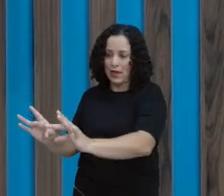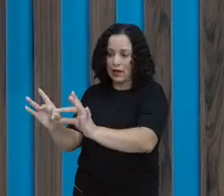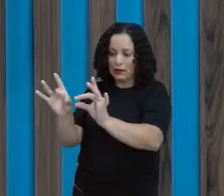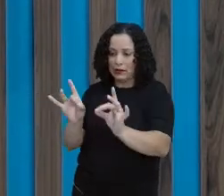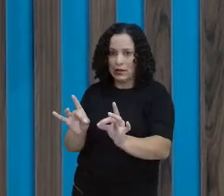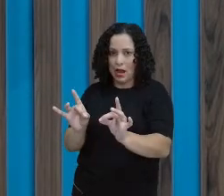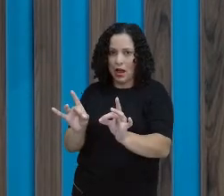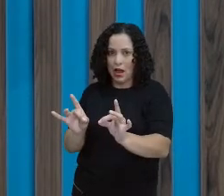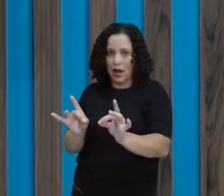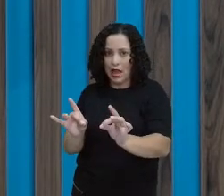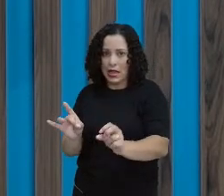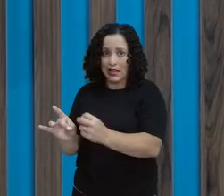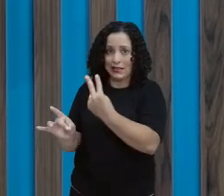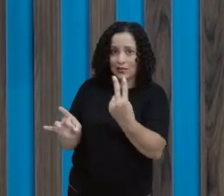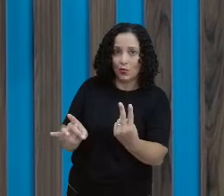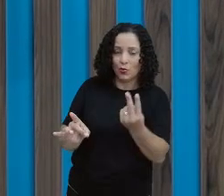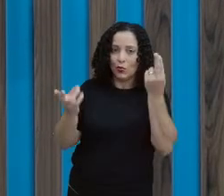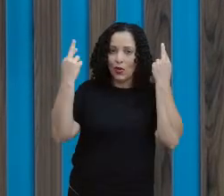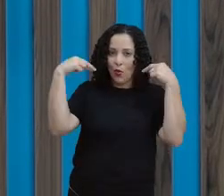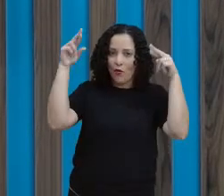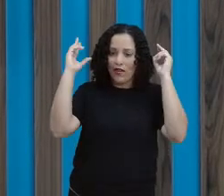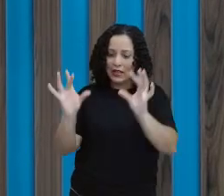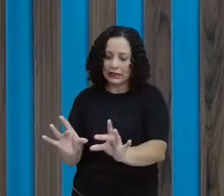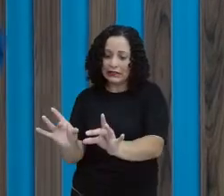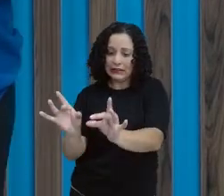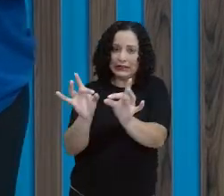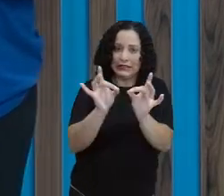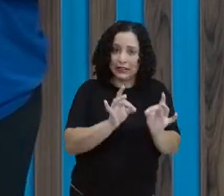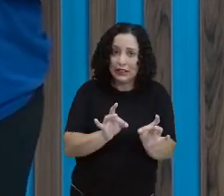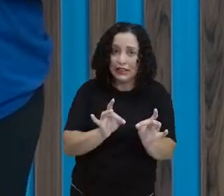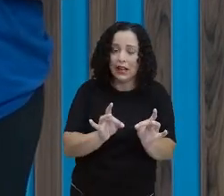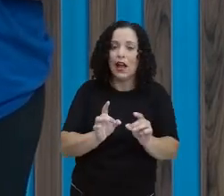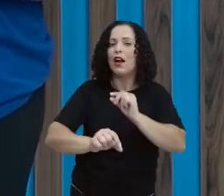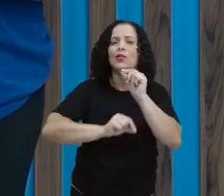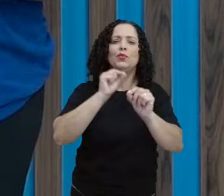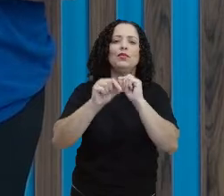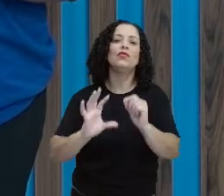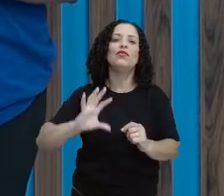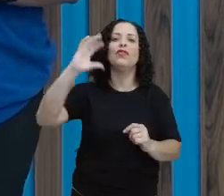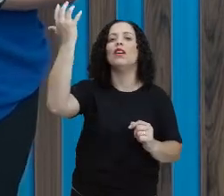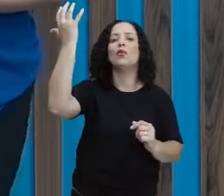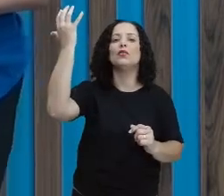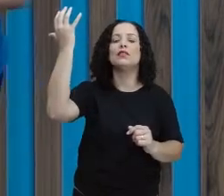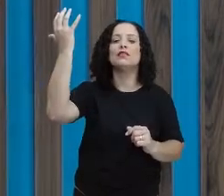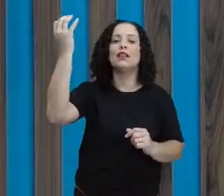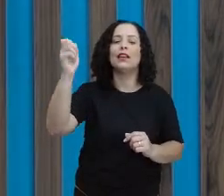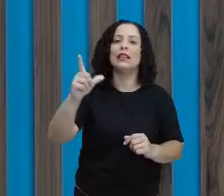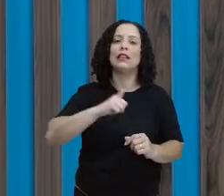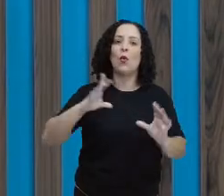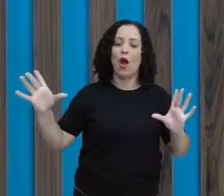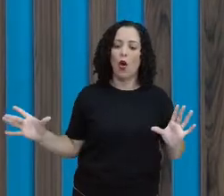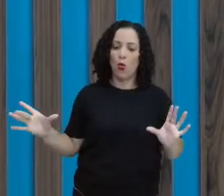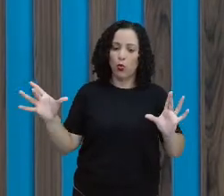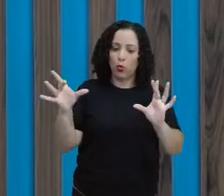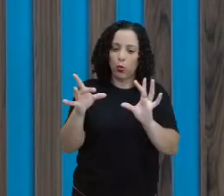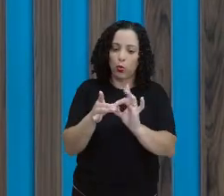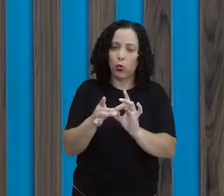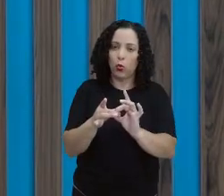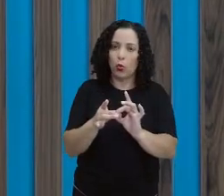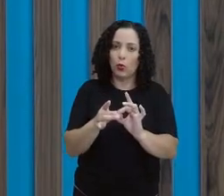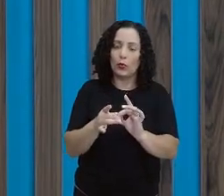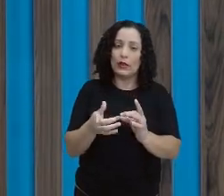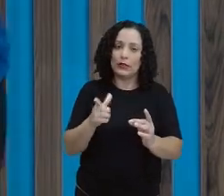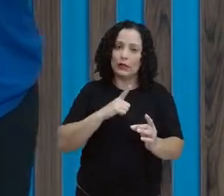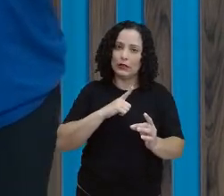esse núcleo aí da célula mamária. E aí, o que é que vai acontecer? Vai haver uma fusão entre o núcleo